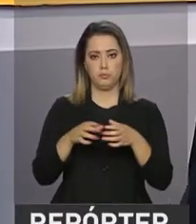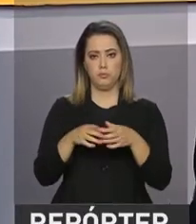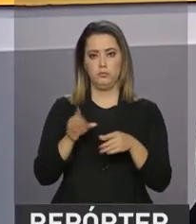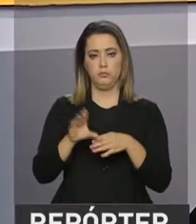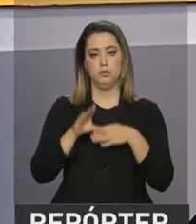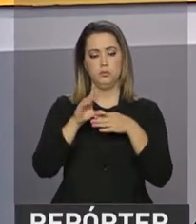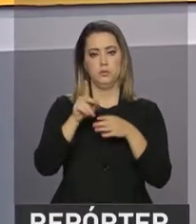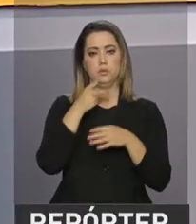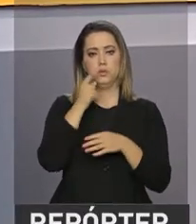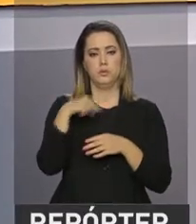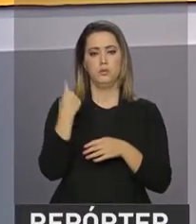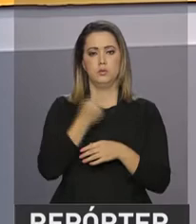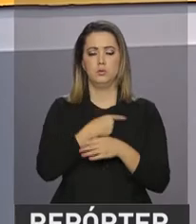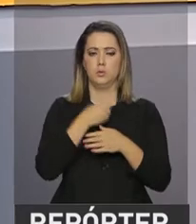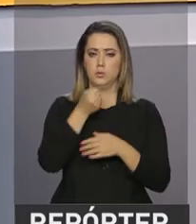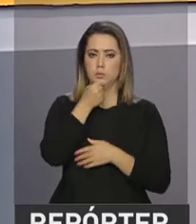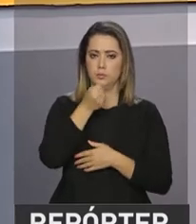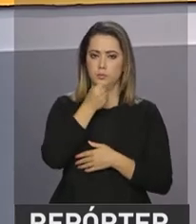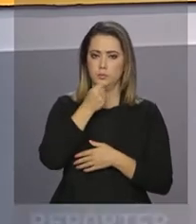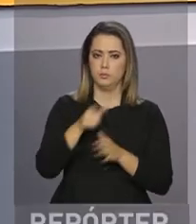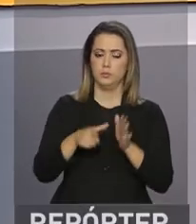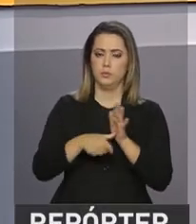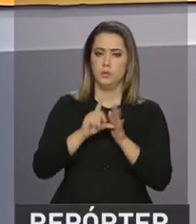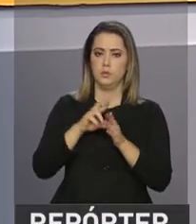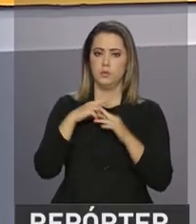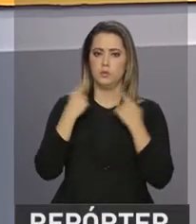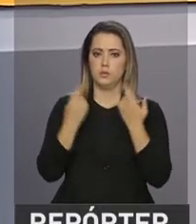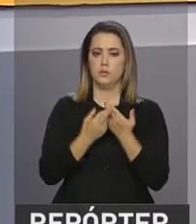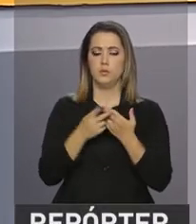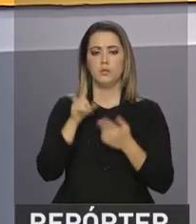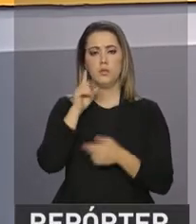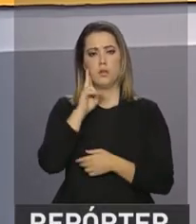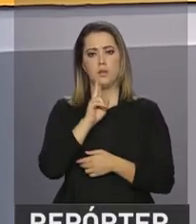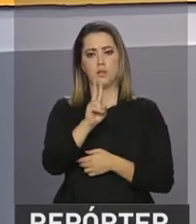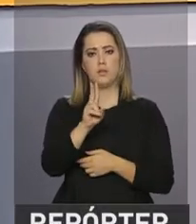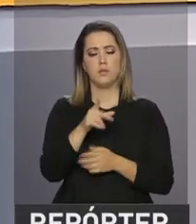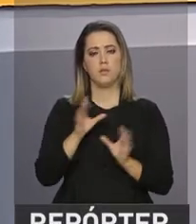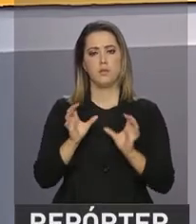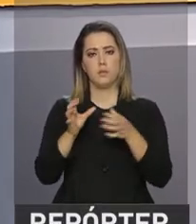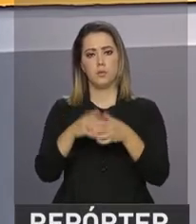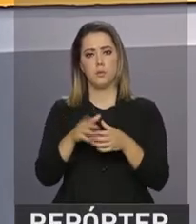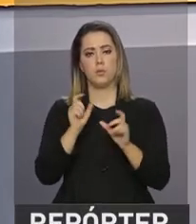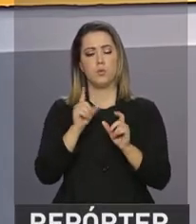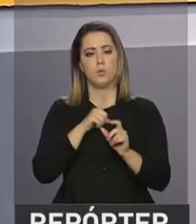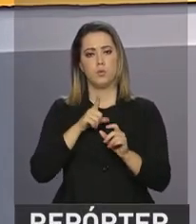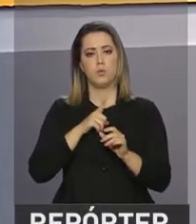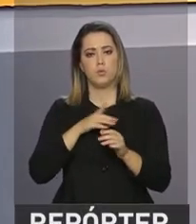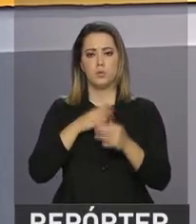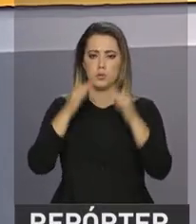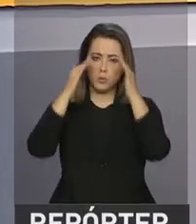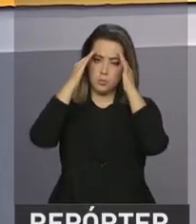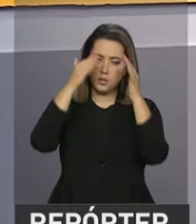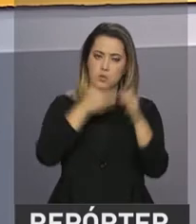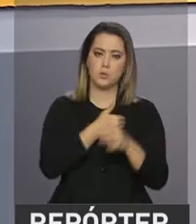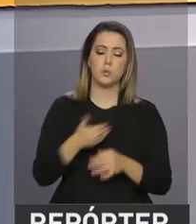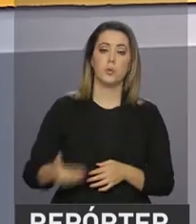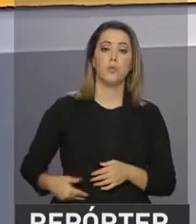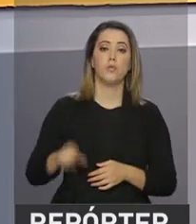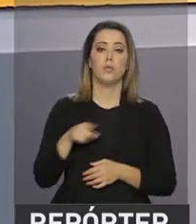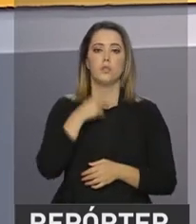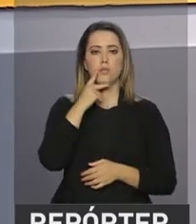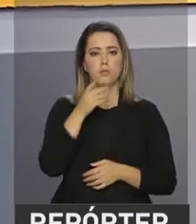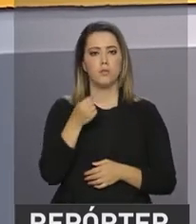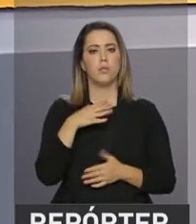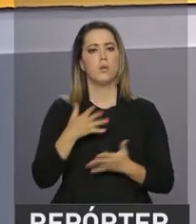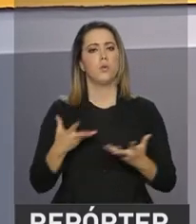Conselho, falou com a nossa reportagem antes do início da reunião. Ele avalia que o grupo tem sido prestigiado pelo governo e